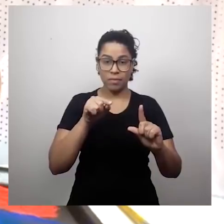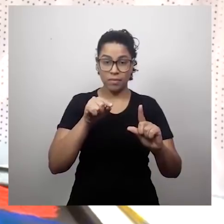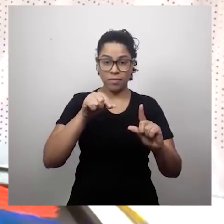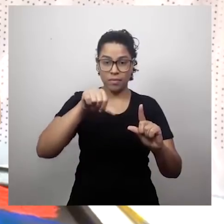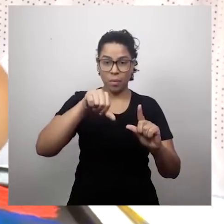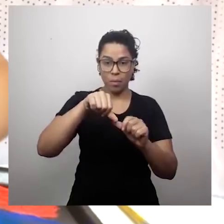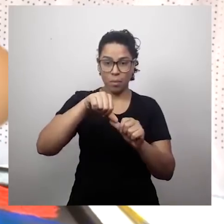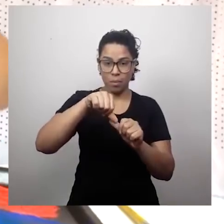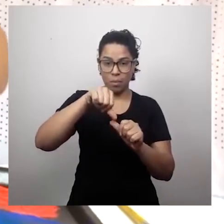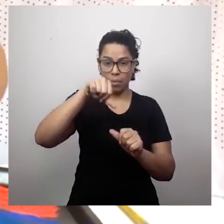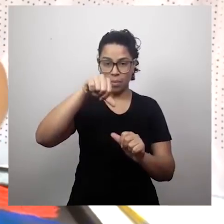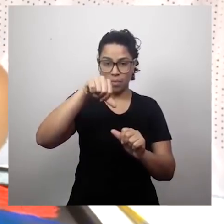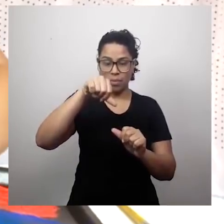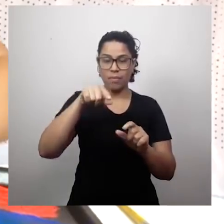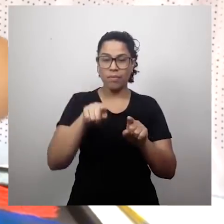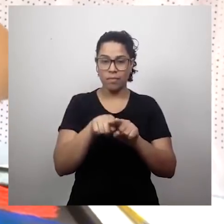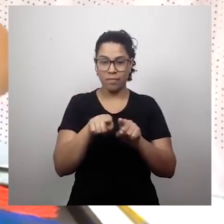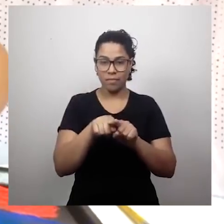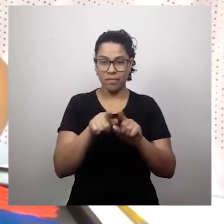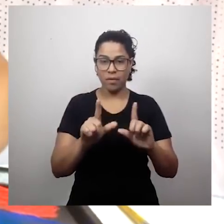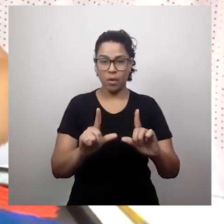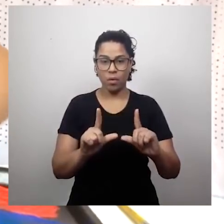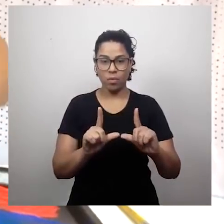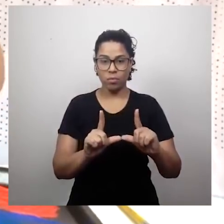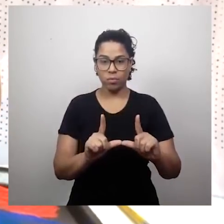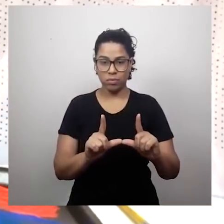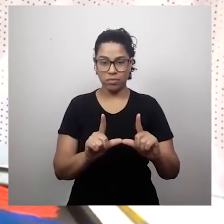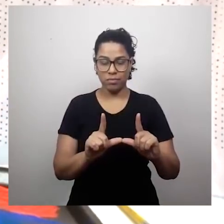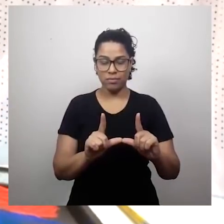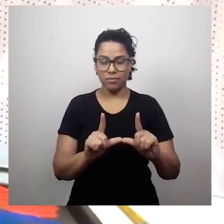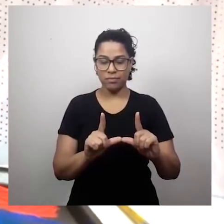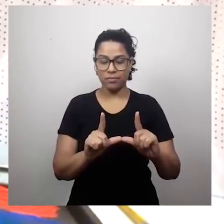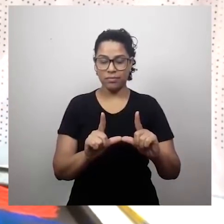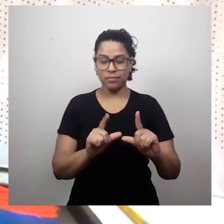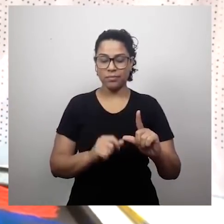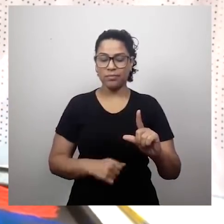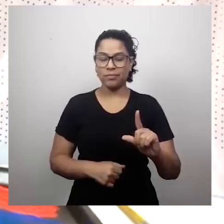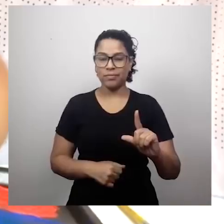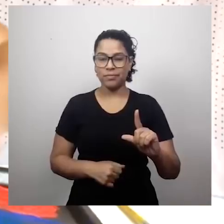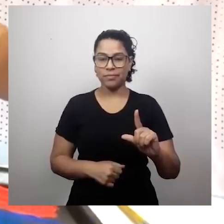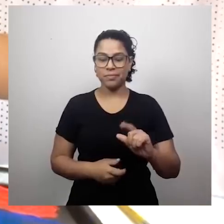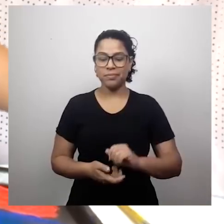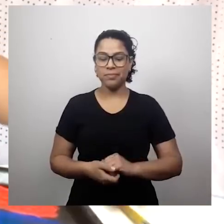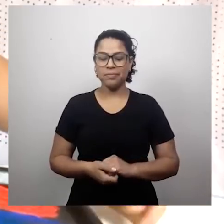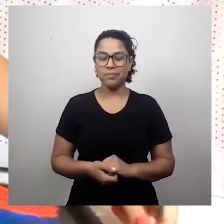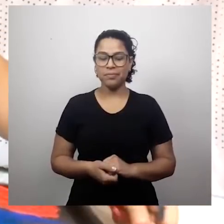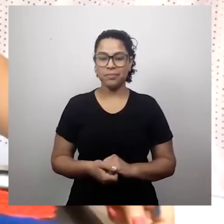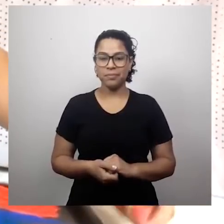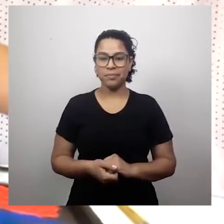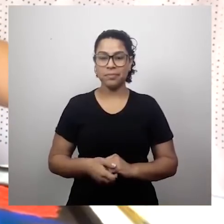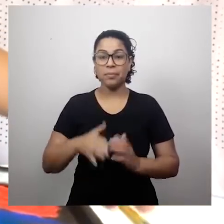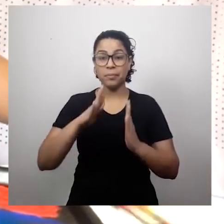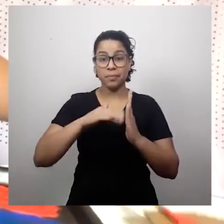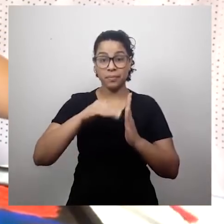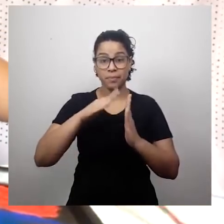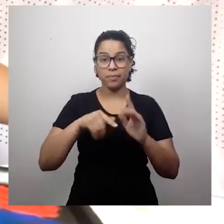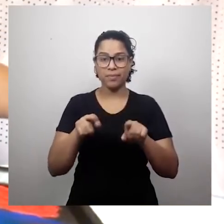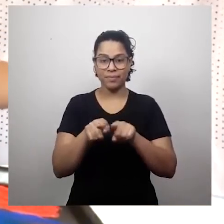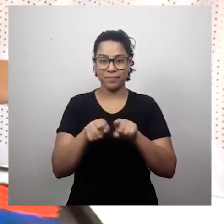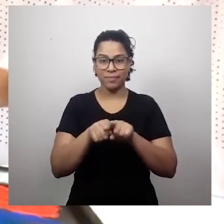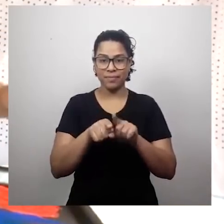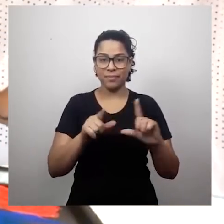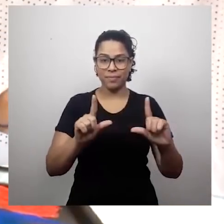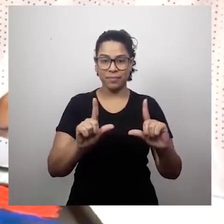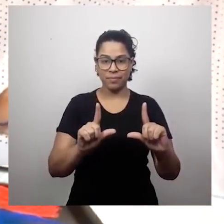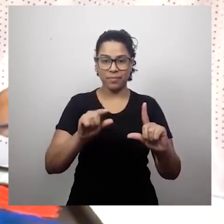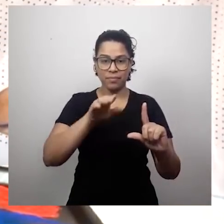do barbante, envolvi a tampinha com barbante e finalizei com uma outra fita. E aí, então, vamos